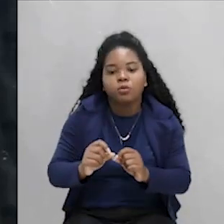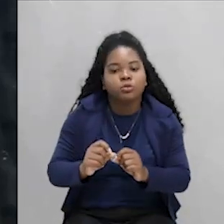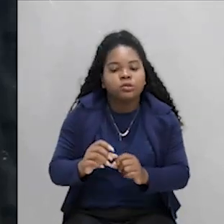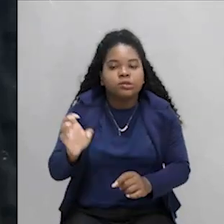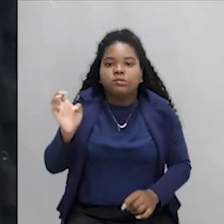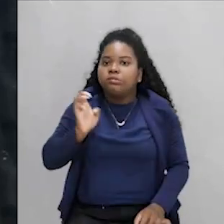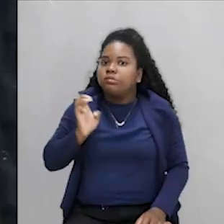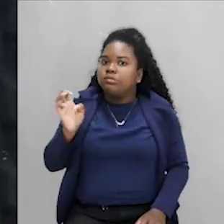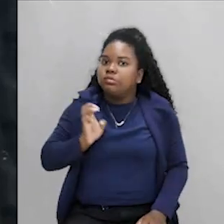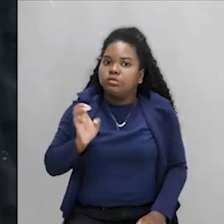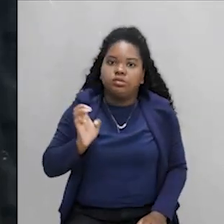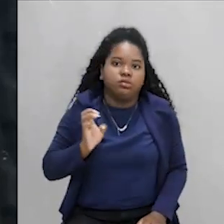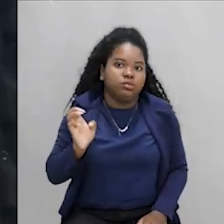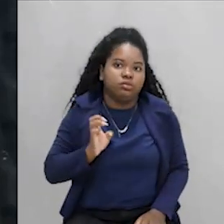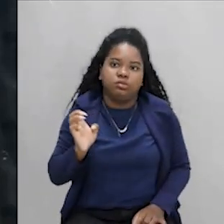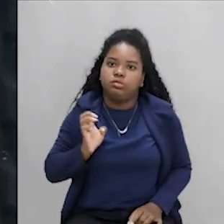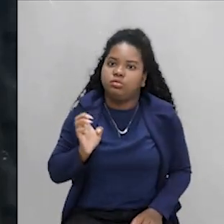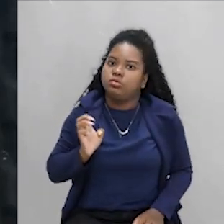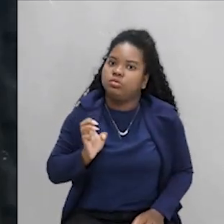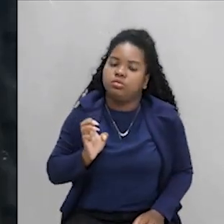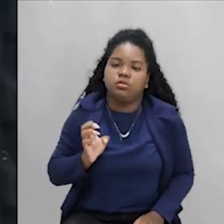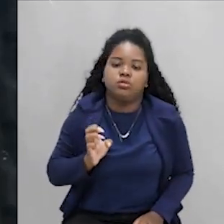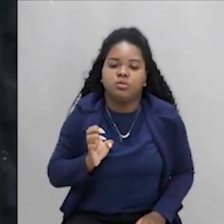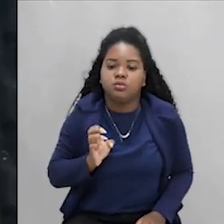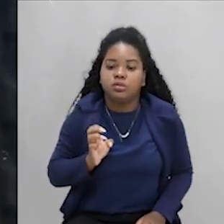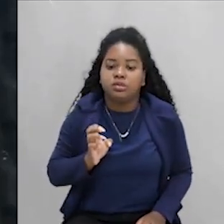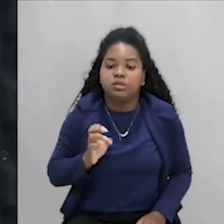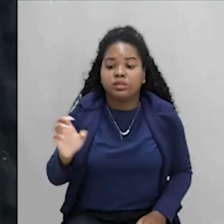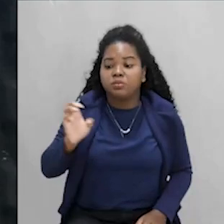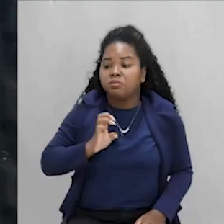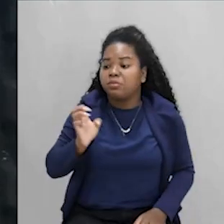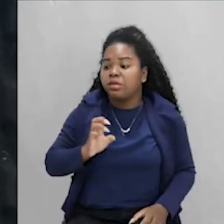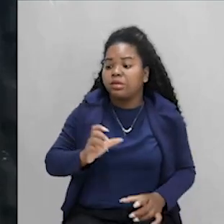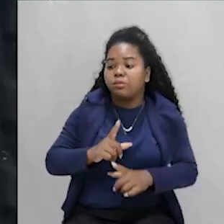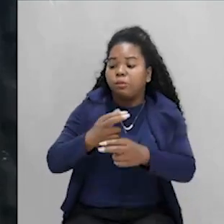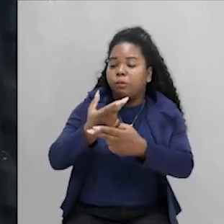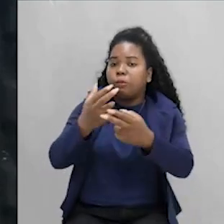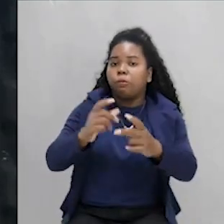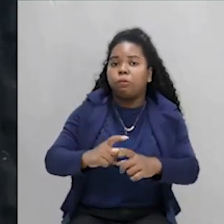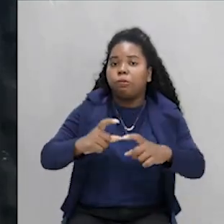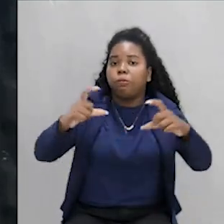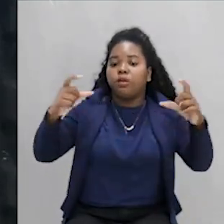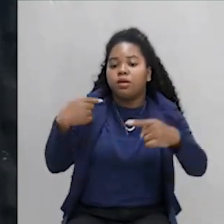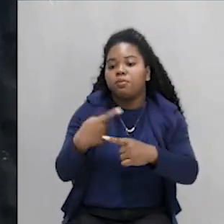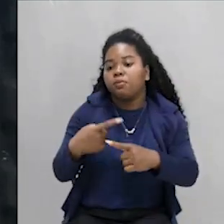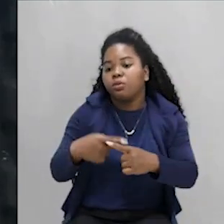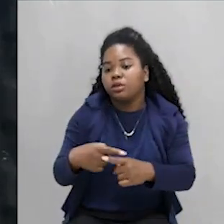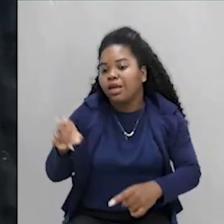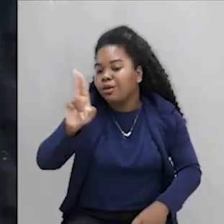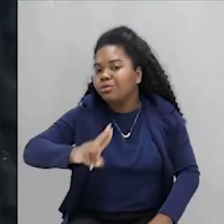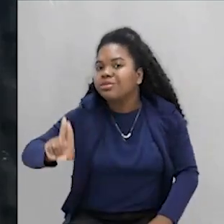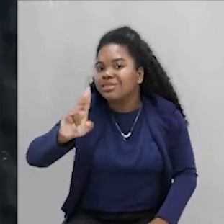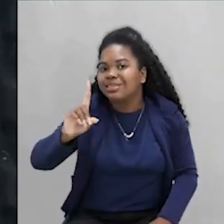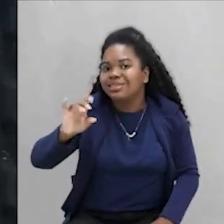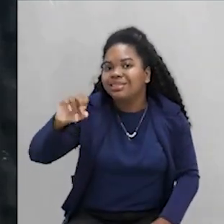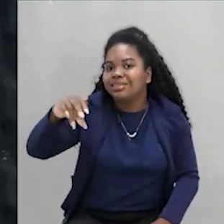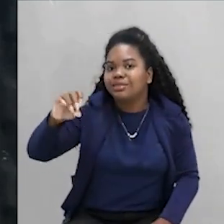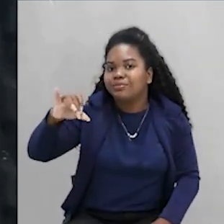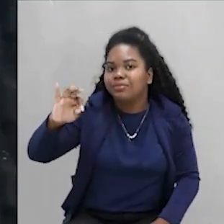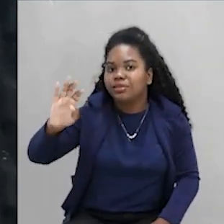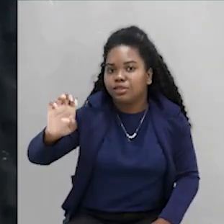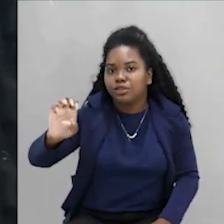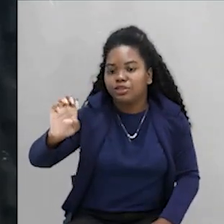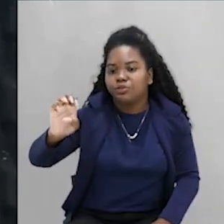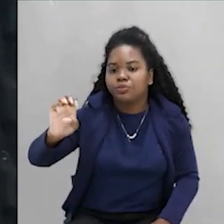bilionário ele é obteve uma riqueza enorme por causa da patente relacionada a Dinamite